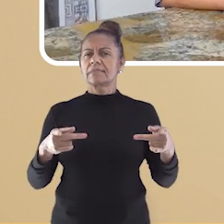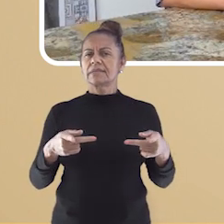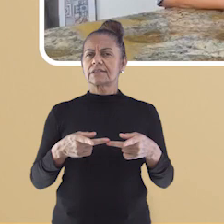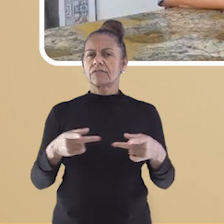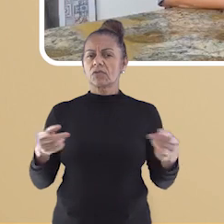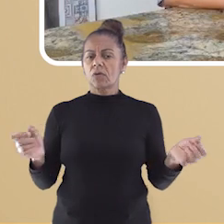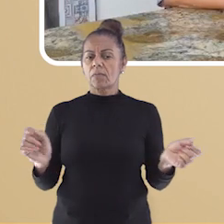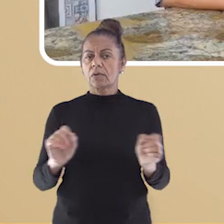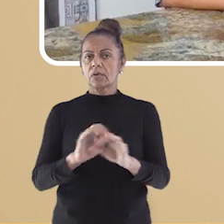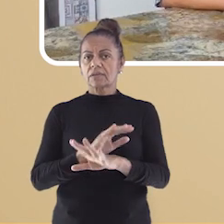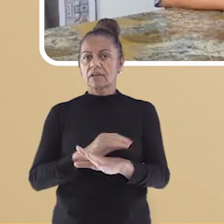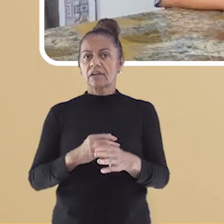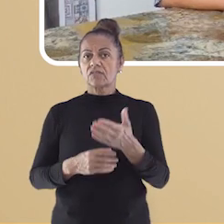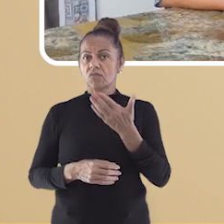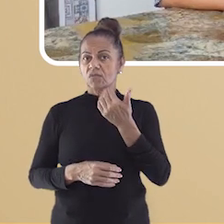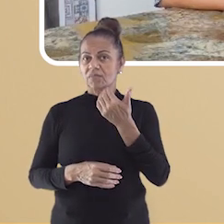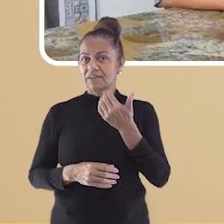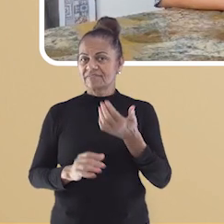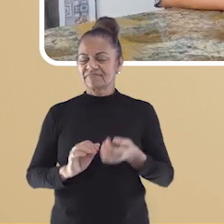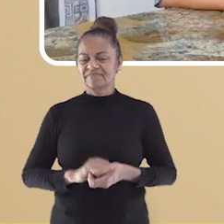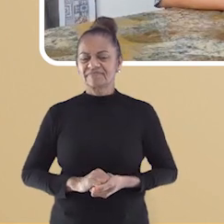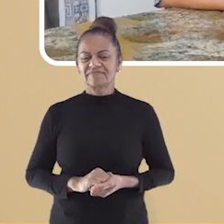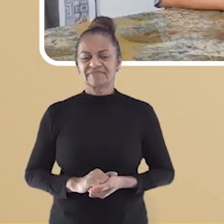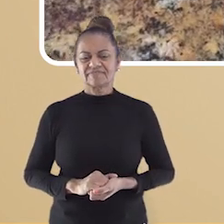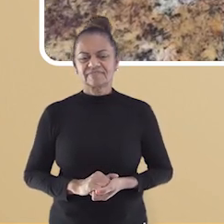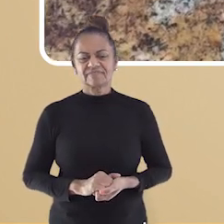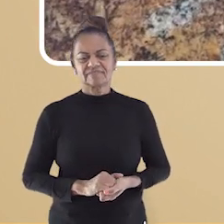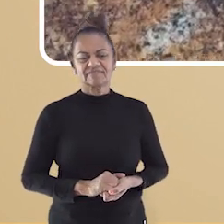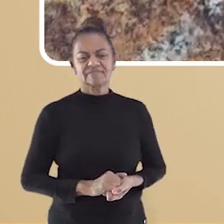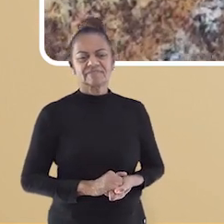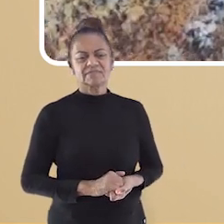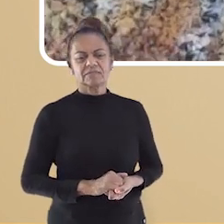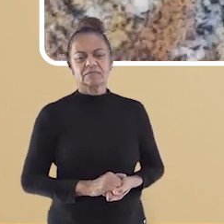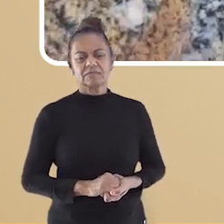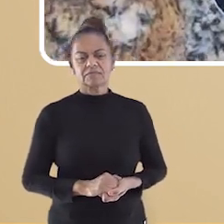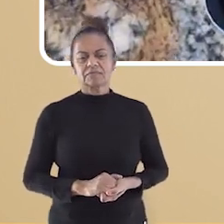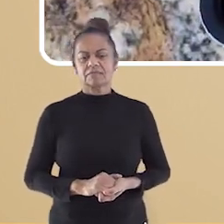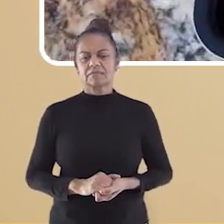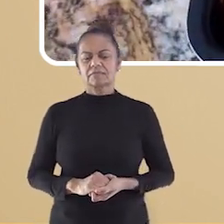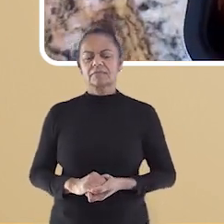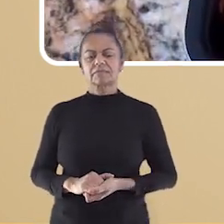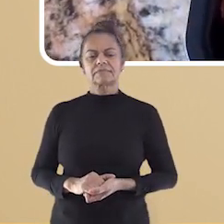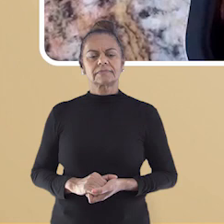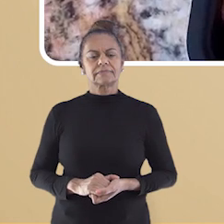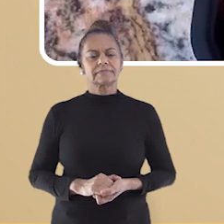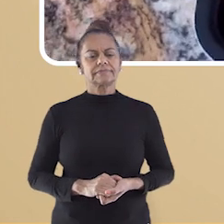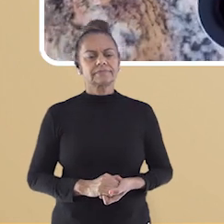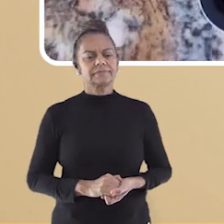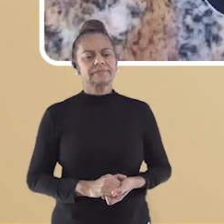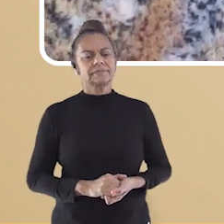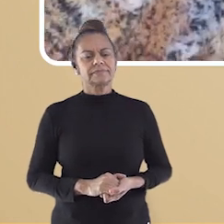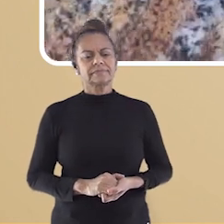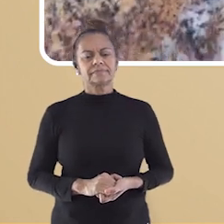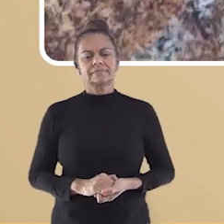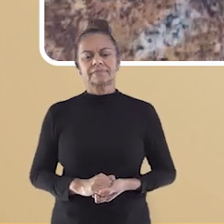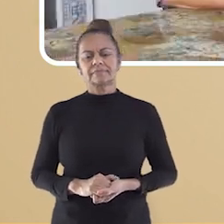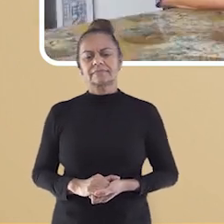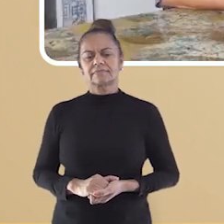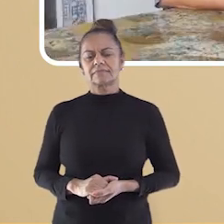Tá uma delícia, muito boa mesmo. Eu vou querer continuar fazendo esse trabalho aqui. Com receitas,